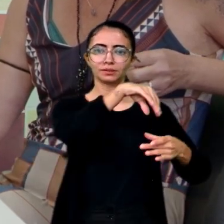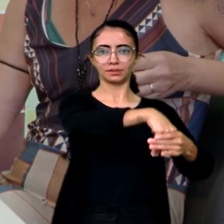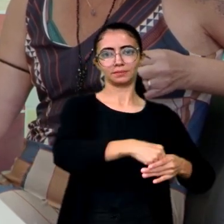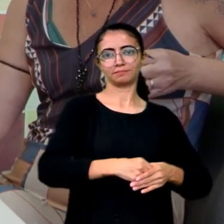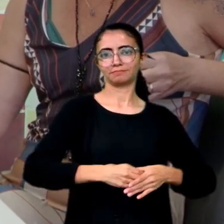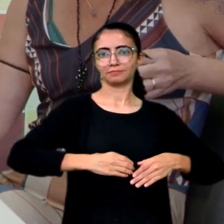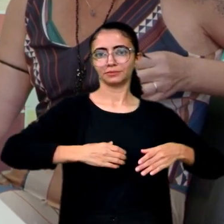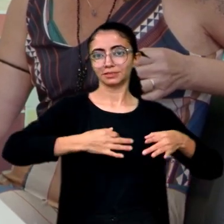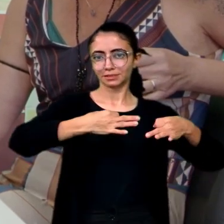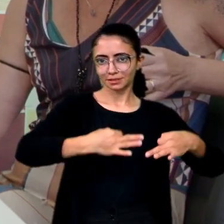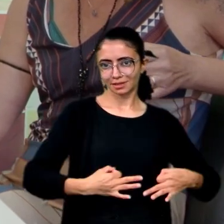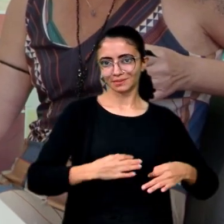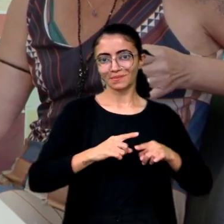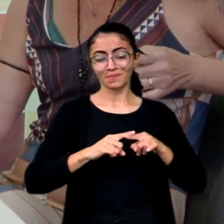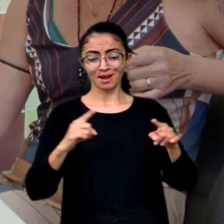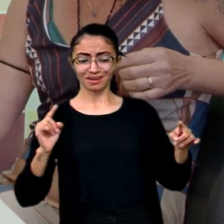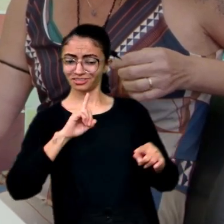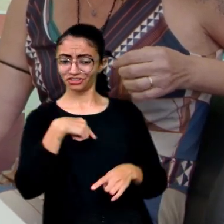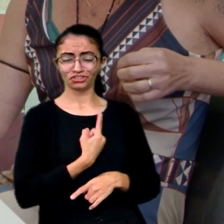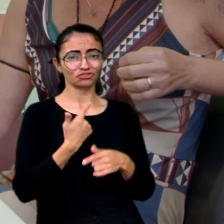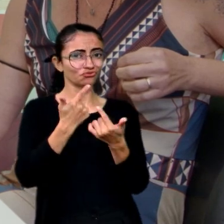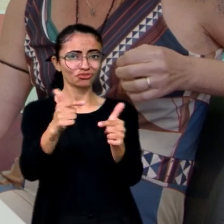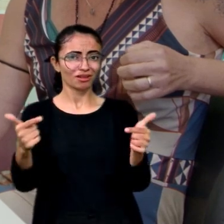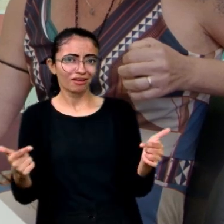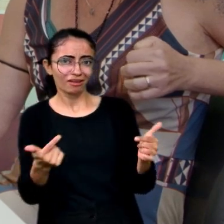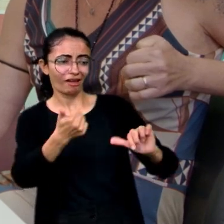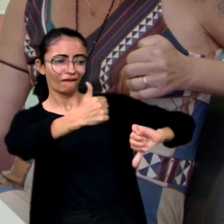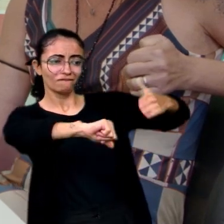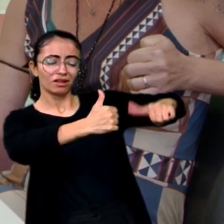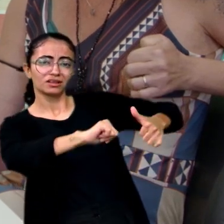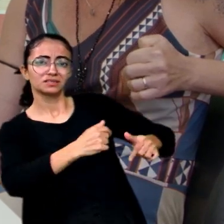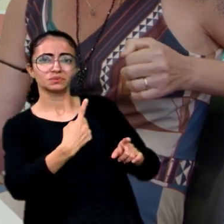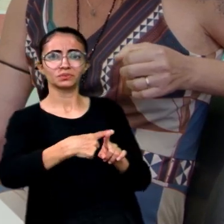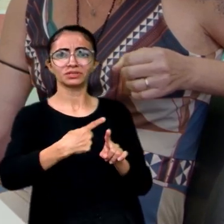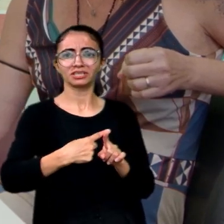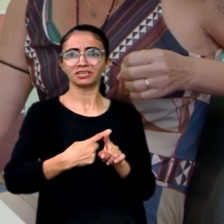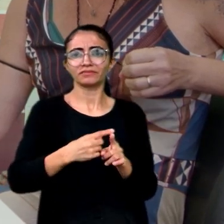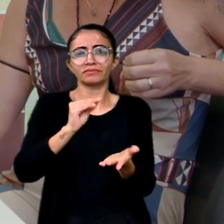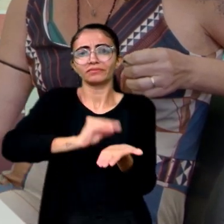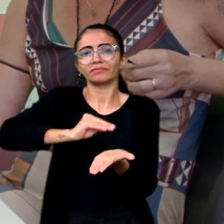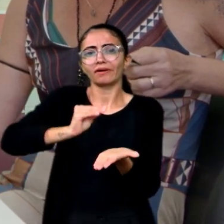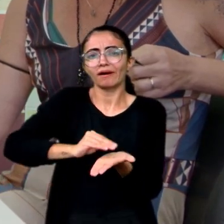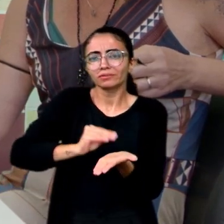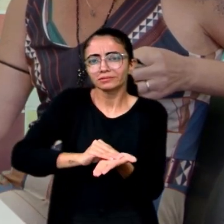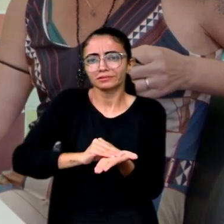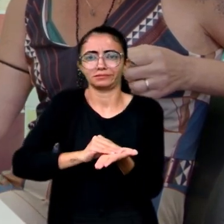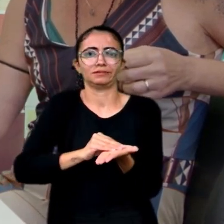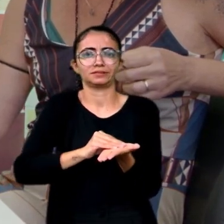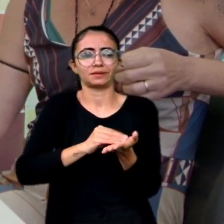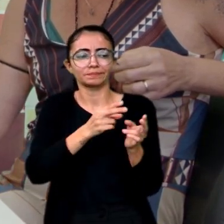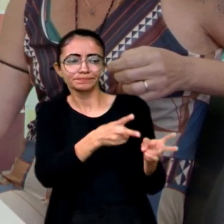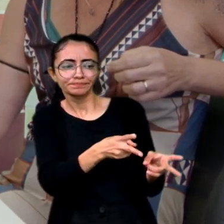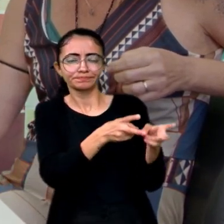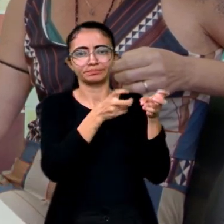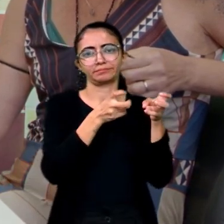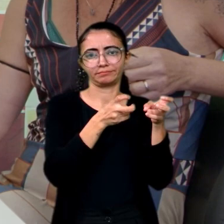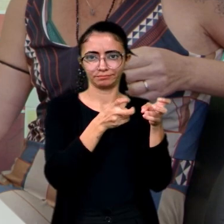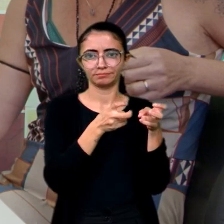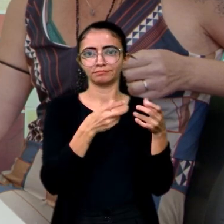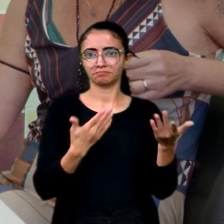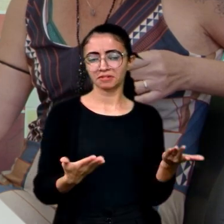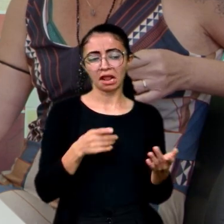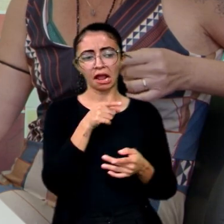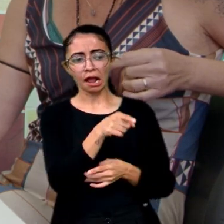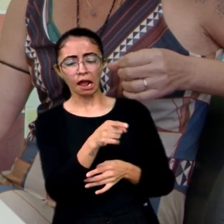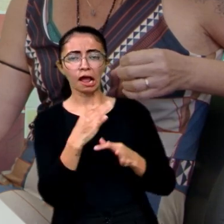visão, eu acredito. Assim, sabe? Quando a gente vê, algumas pessoas até falam, é bonito, é legal. Mas essa empresa não necessariamente é as que